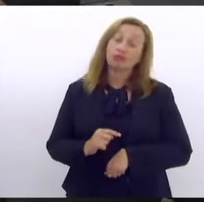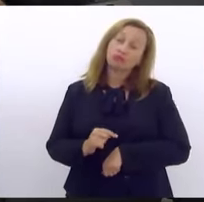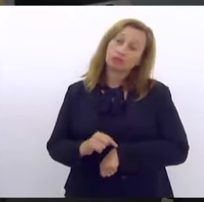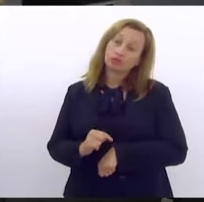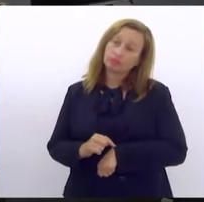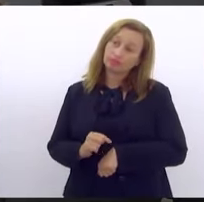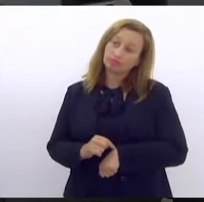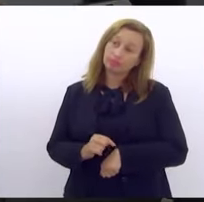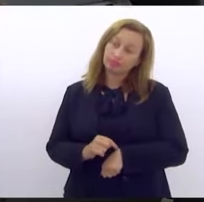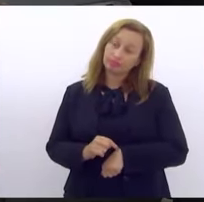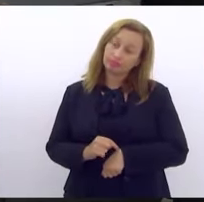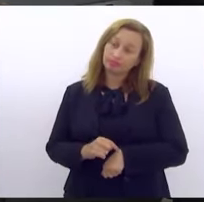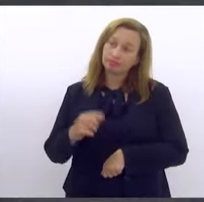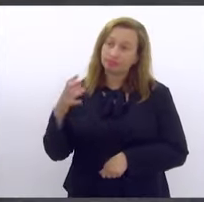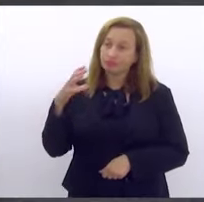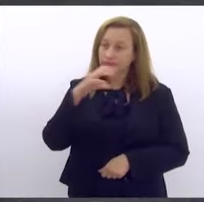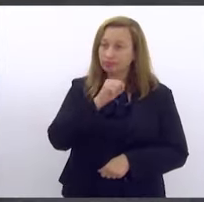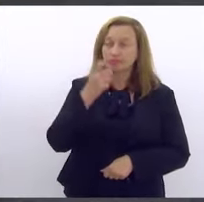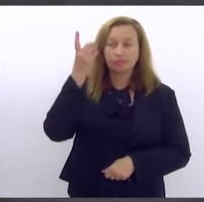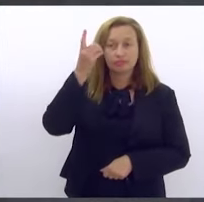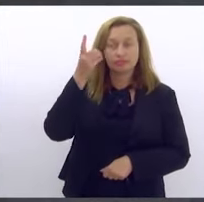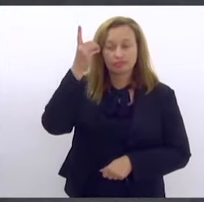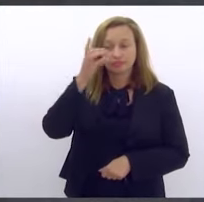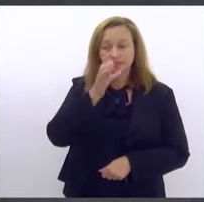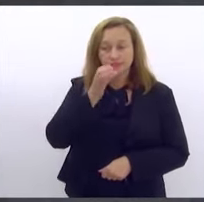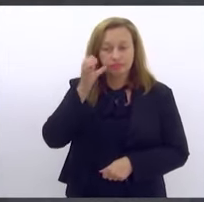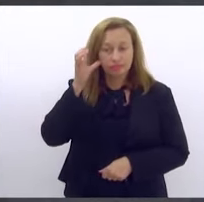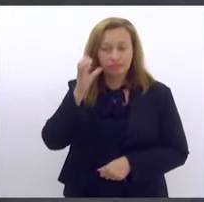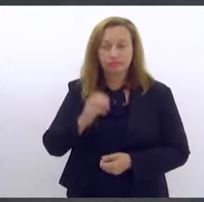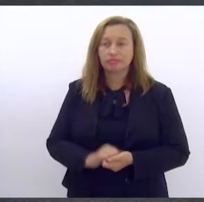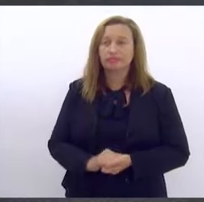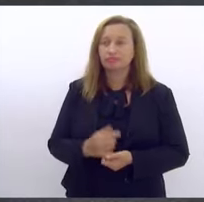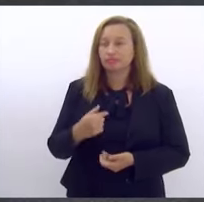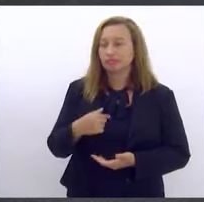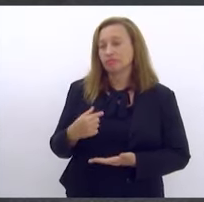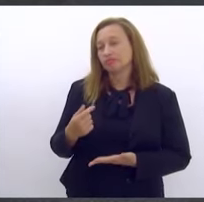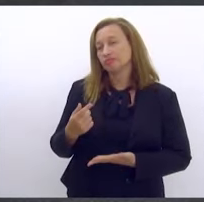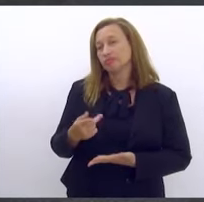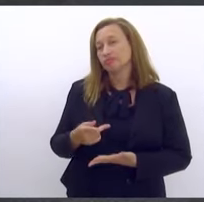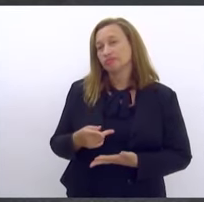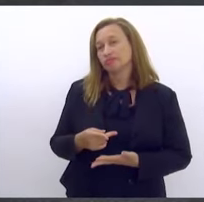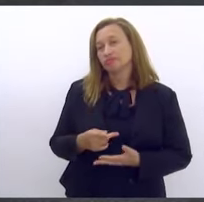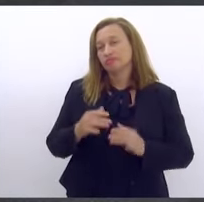rápido. Deputada Célia Jordão, eu me inscrevi aqui para